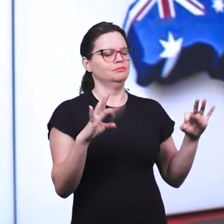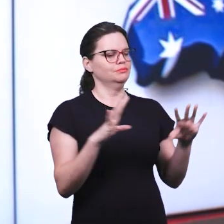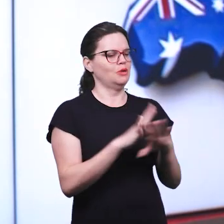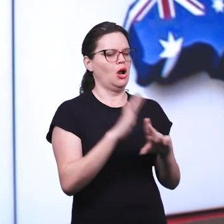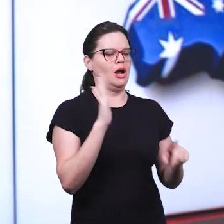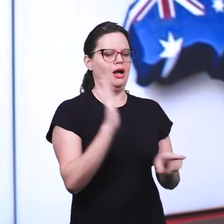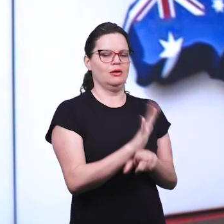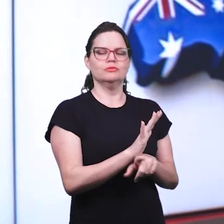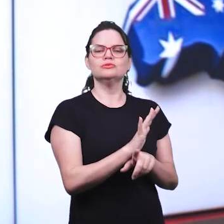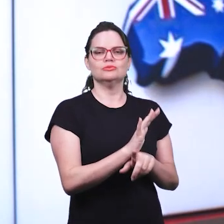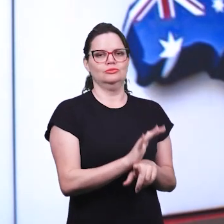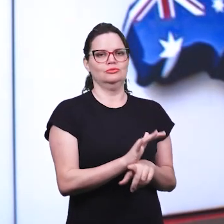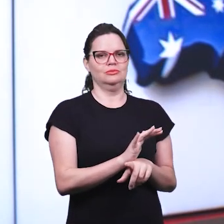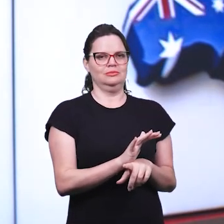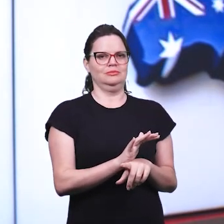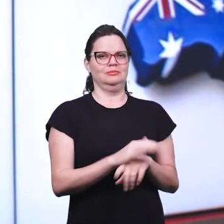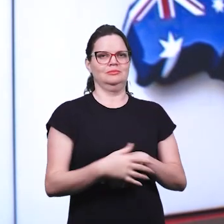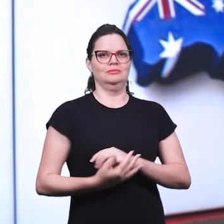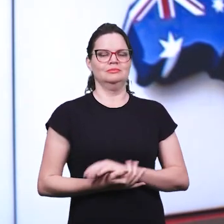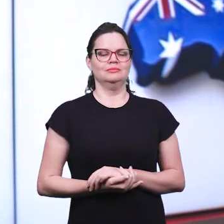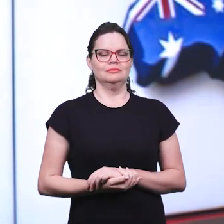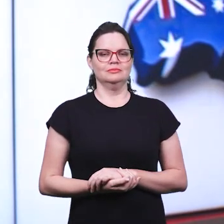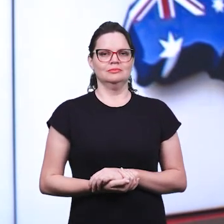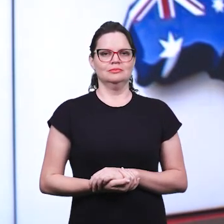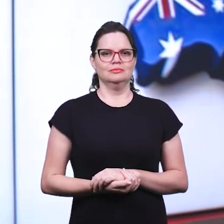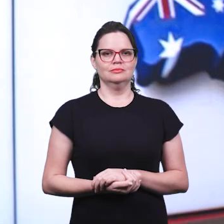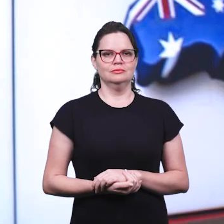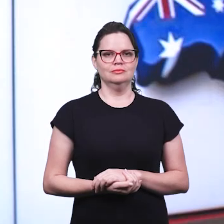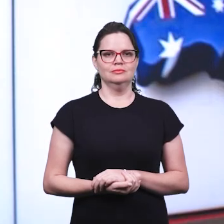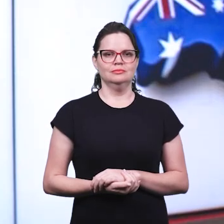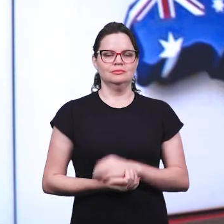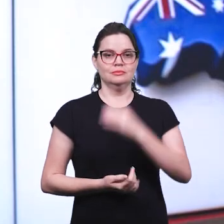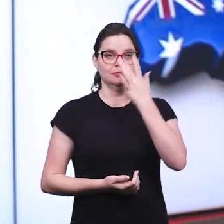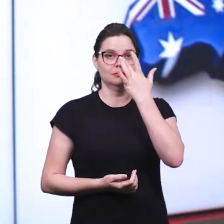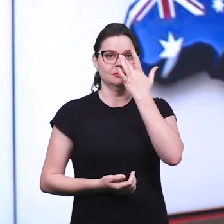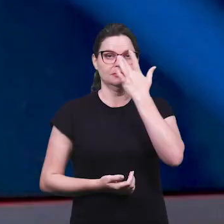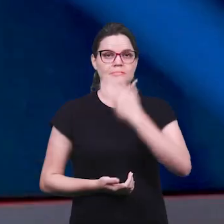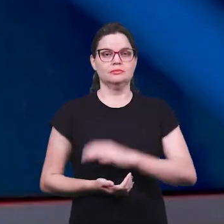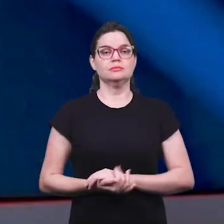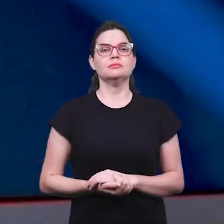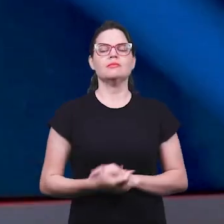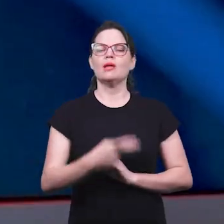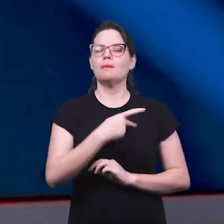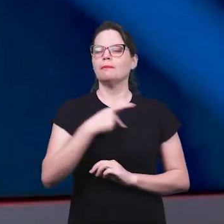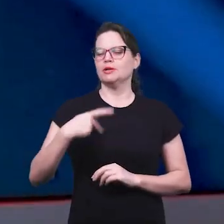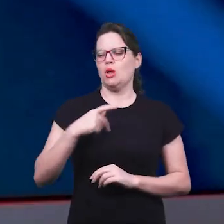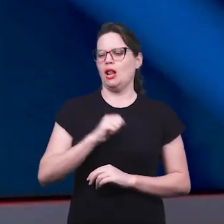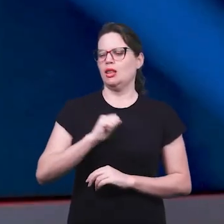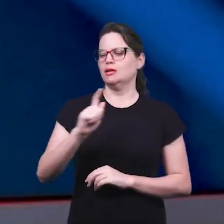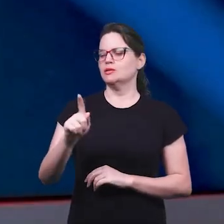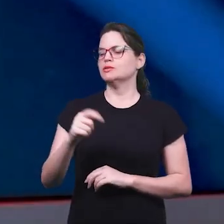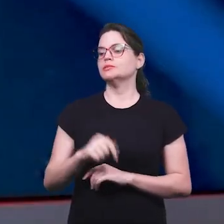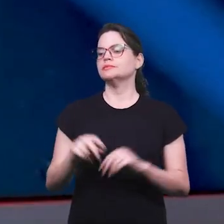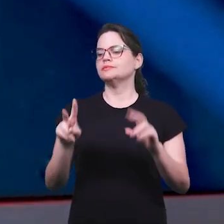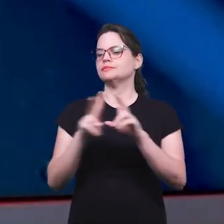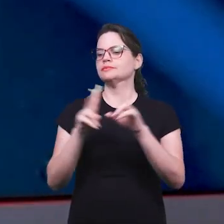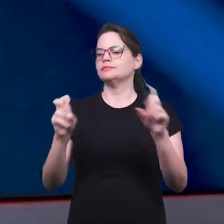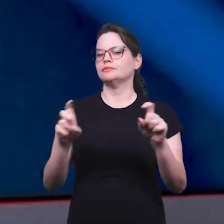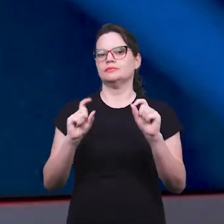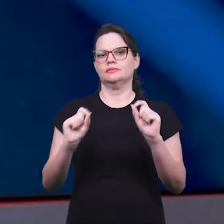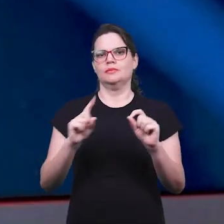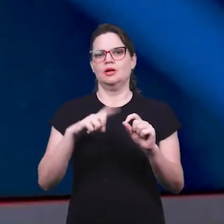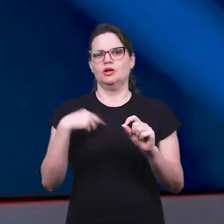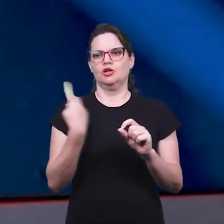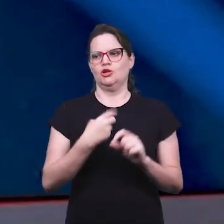cooperar nessa transmissão de aulas para eles. Pastor Alexandre, em relação ao que já